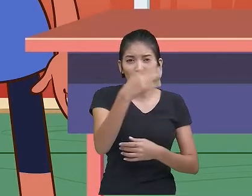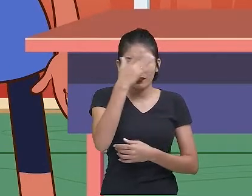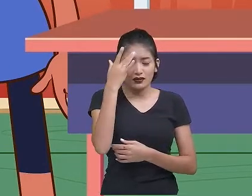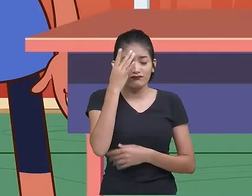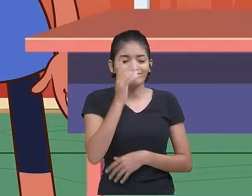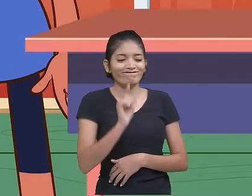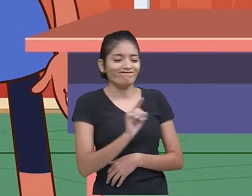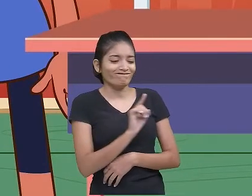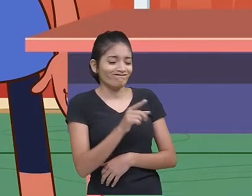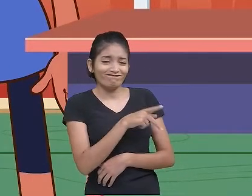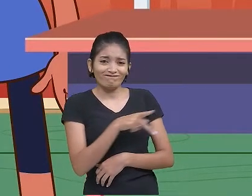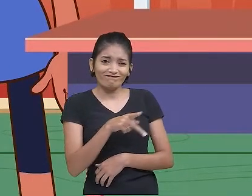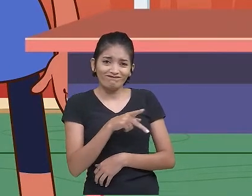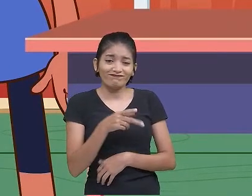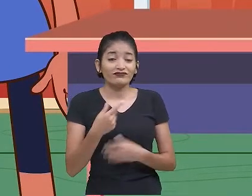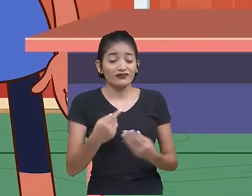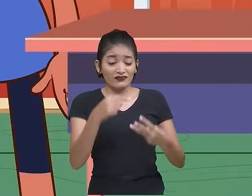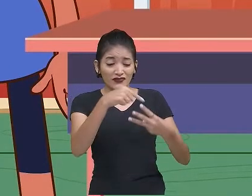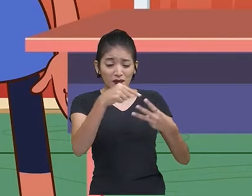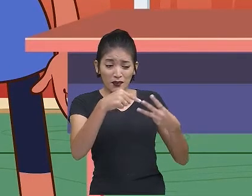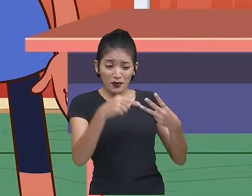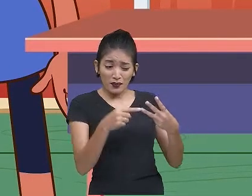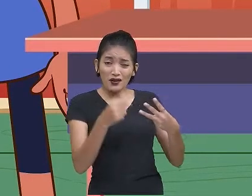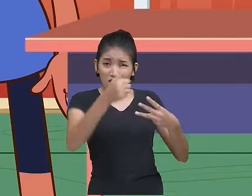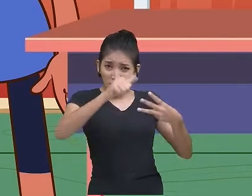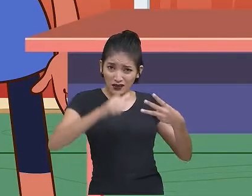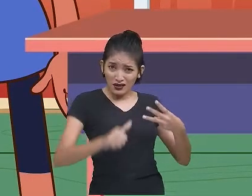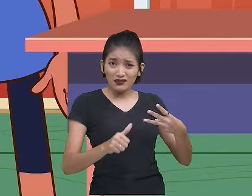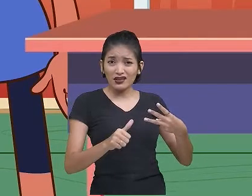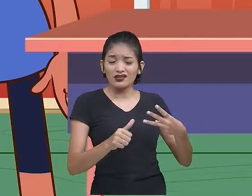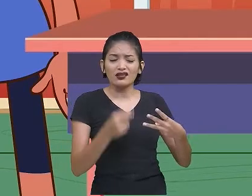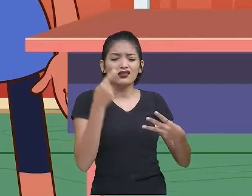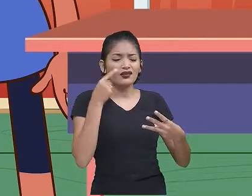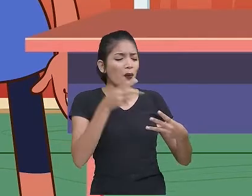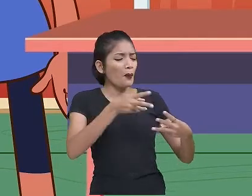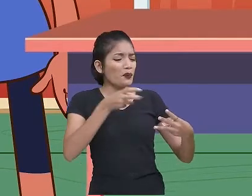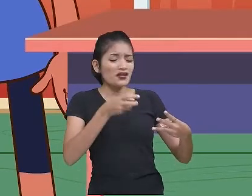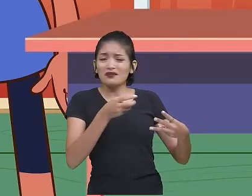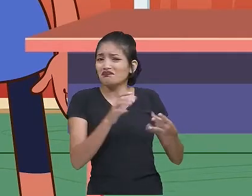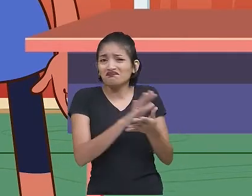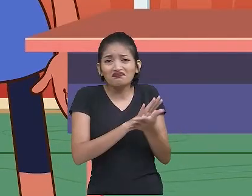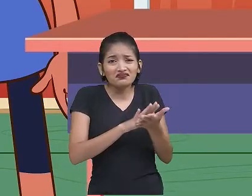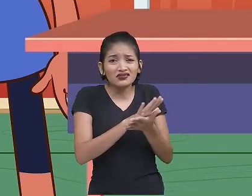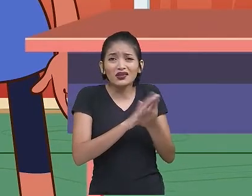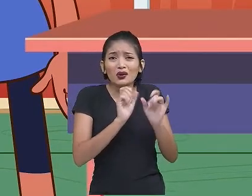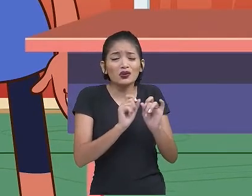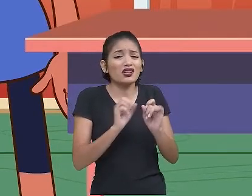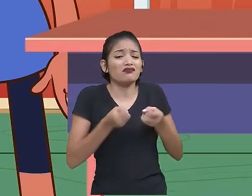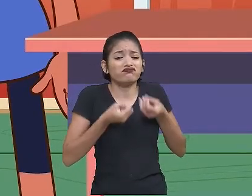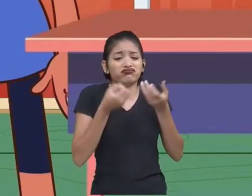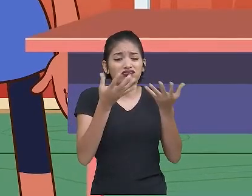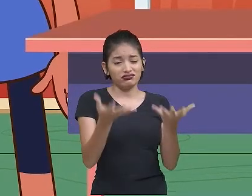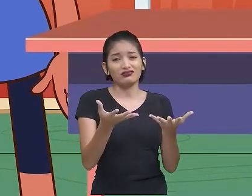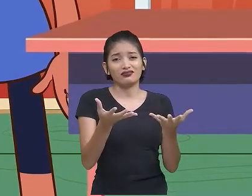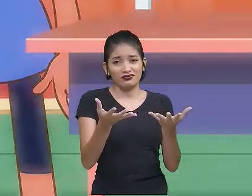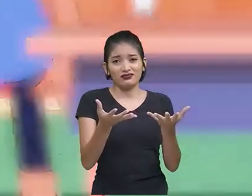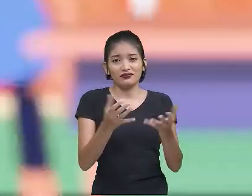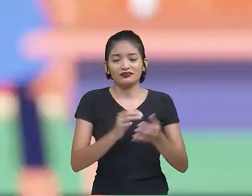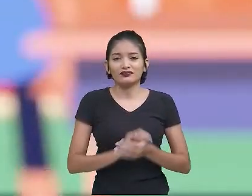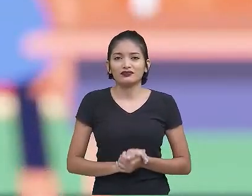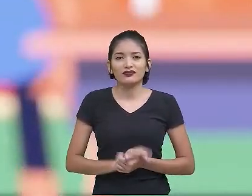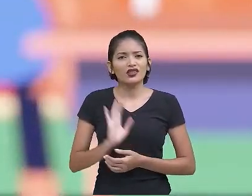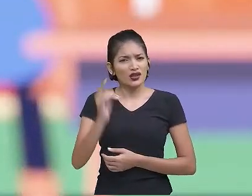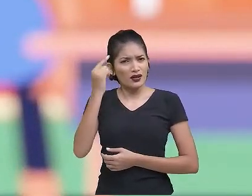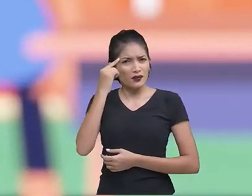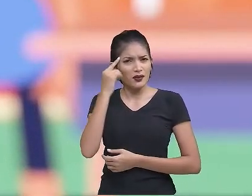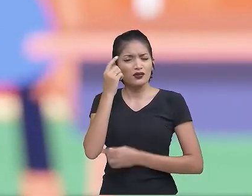professora. Passando nessas três peneiras, vi que não sobrou nada mesmo do que eu ia lhe contar. Já pensaram como as